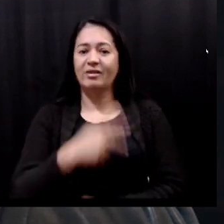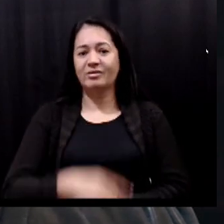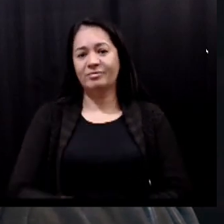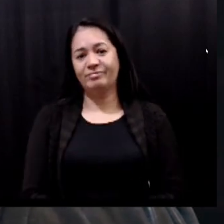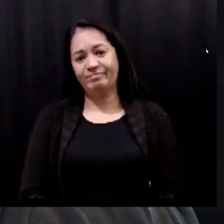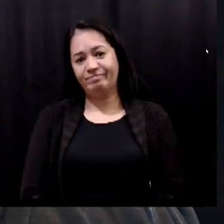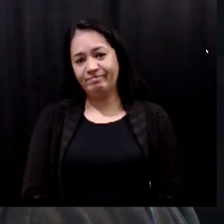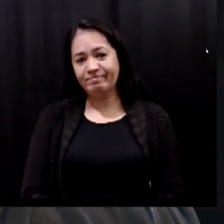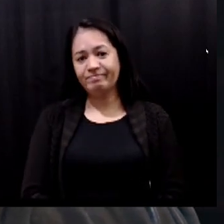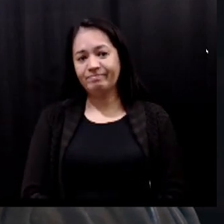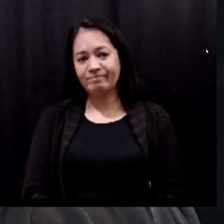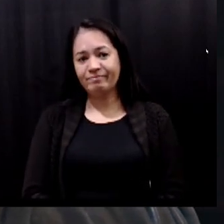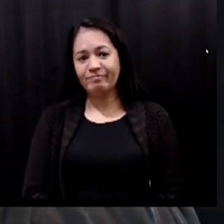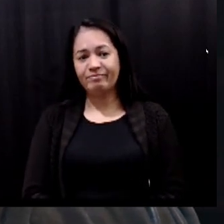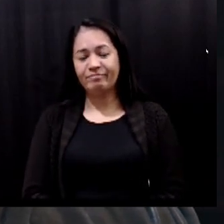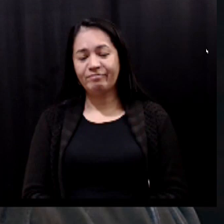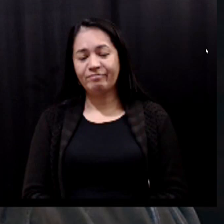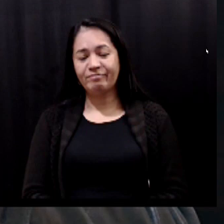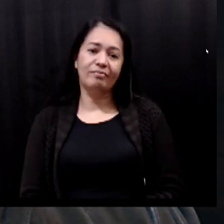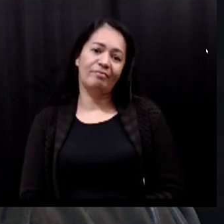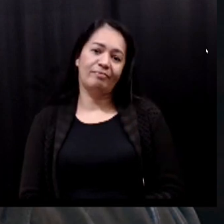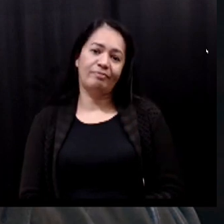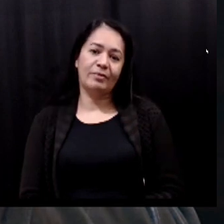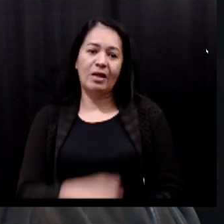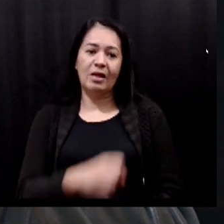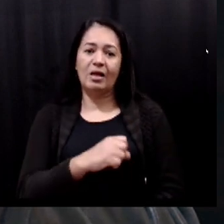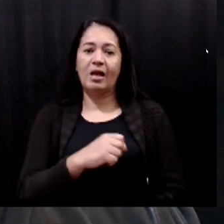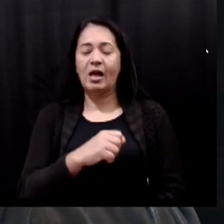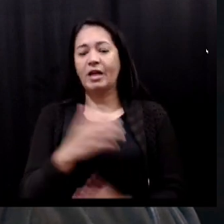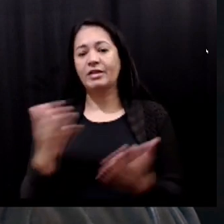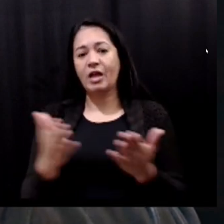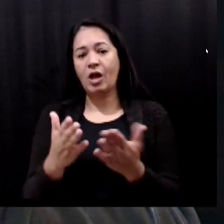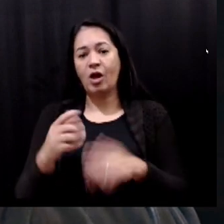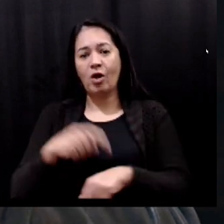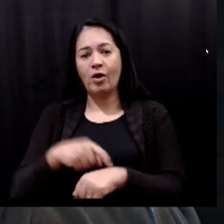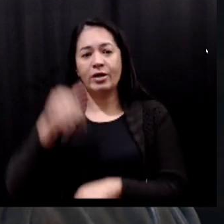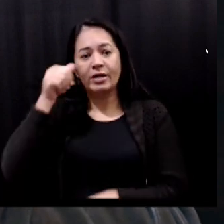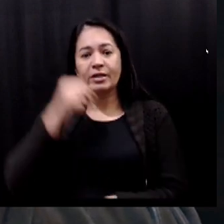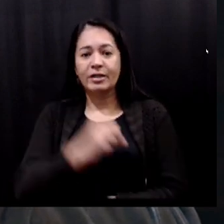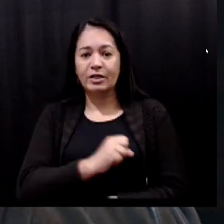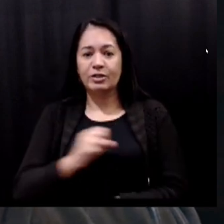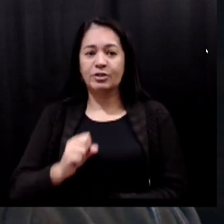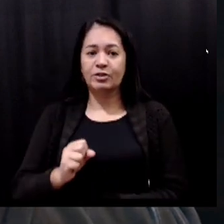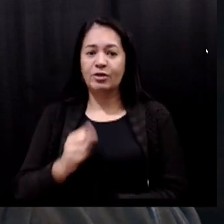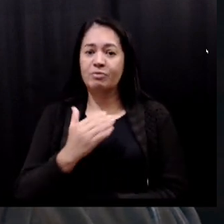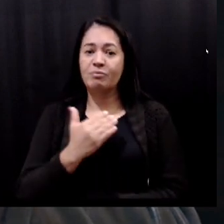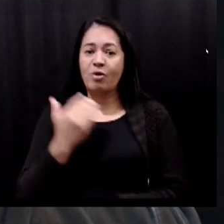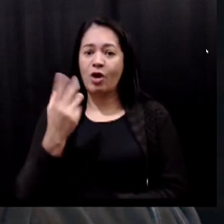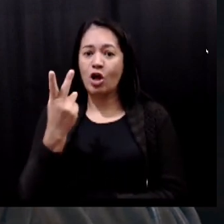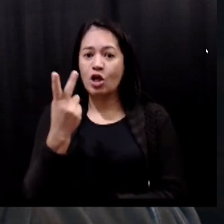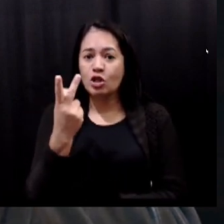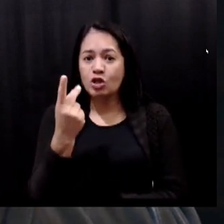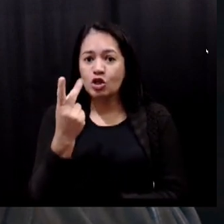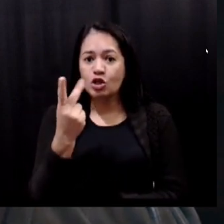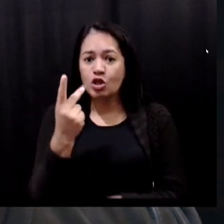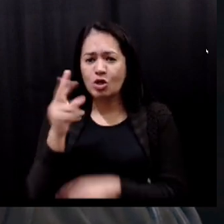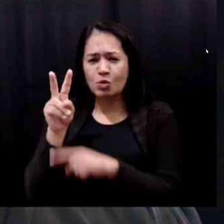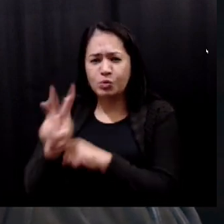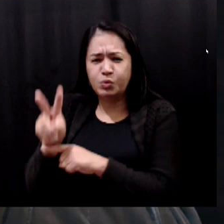a sogra de quem ela cuidava faleceu, depois de 12 anos de cuidados intensos, né?